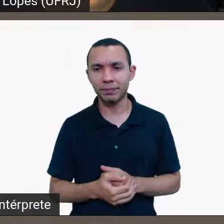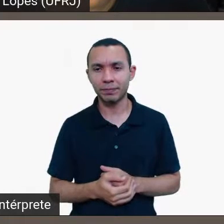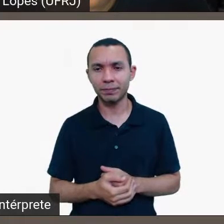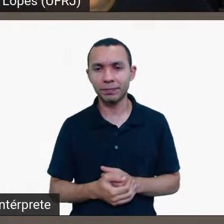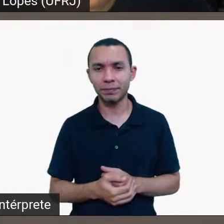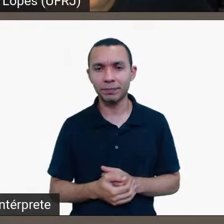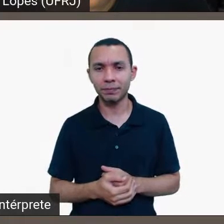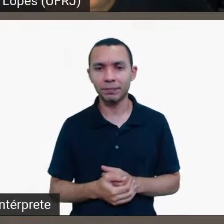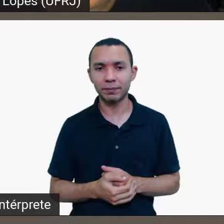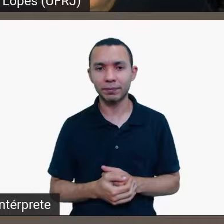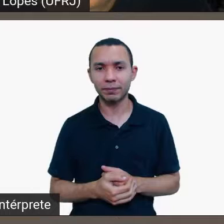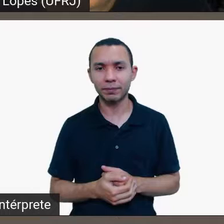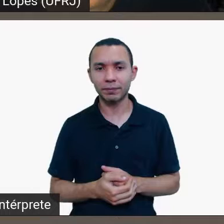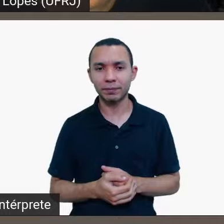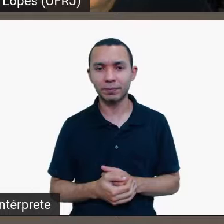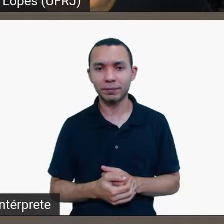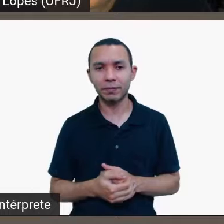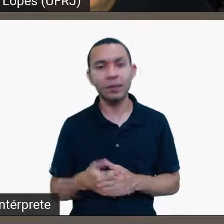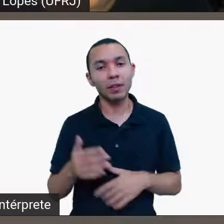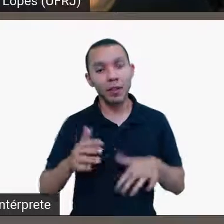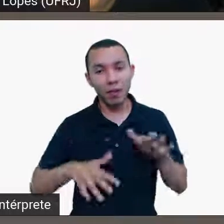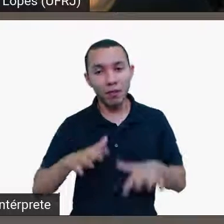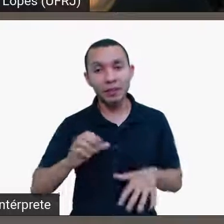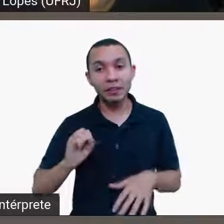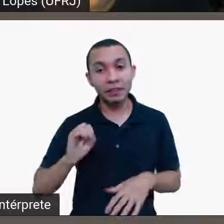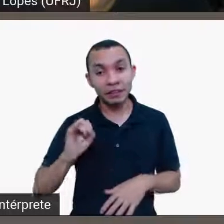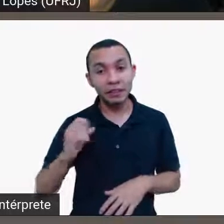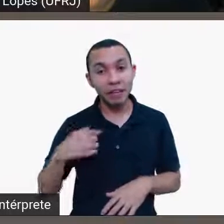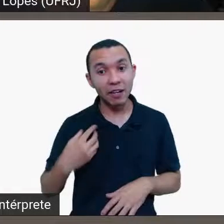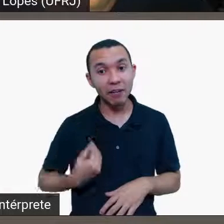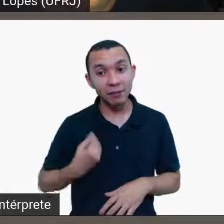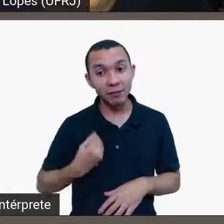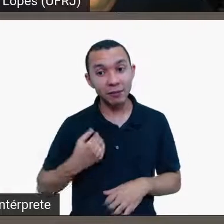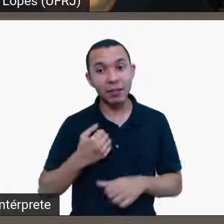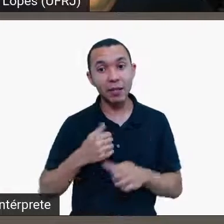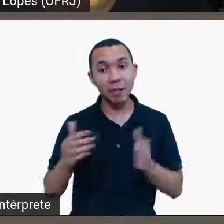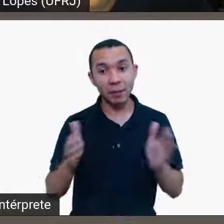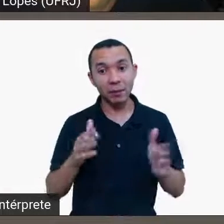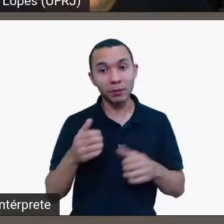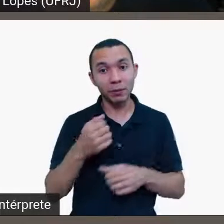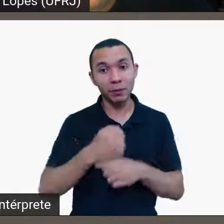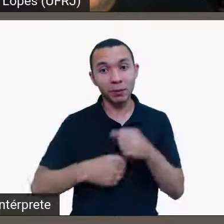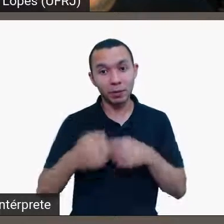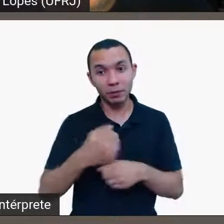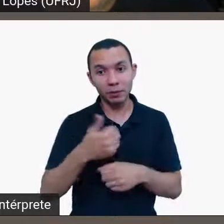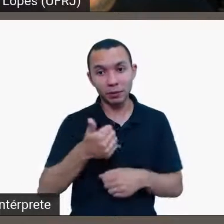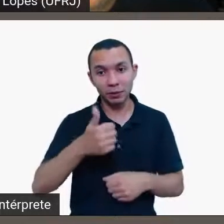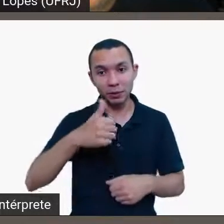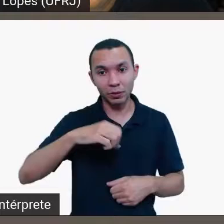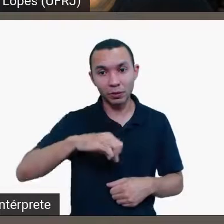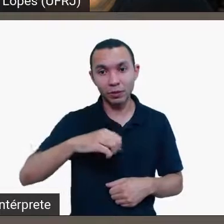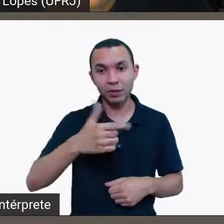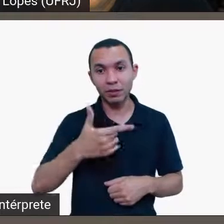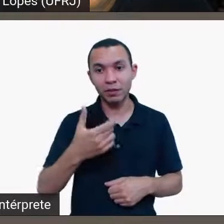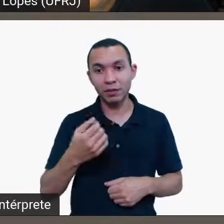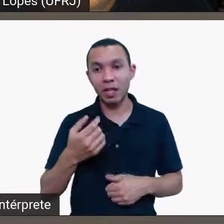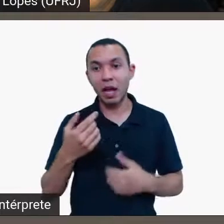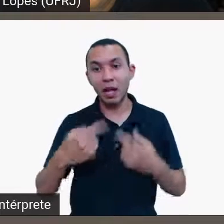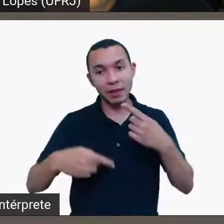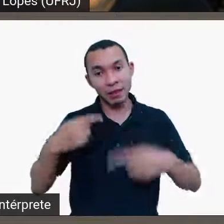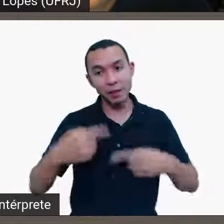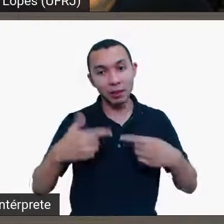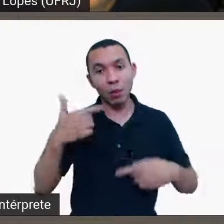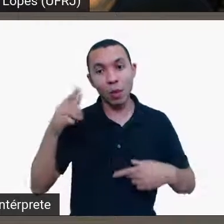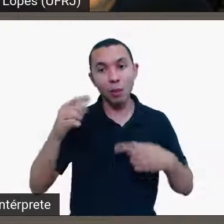talvez, se estivesse aqui nos anos 20, traria ao debate uma outra discussão sobre